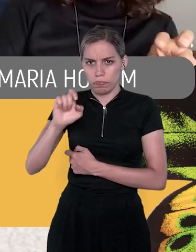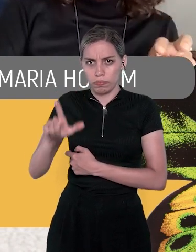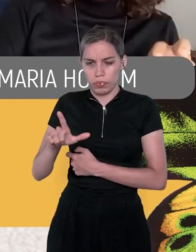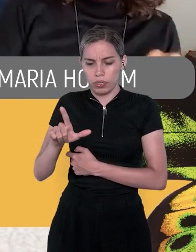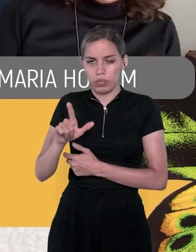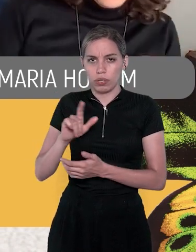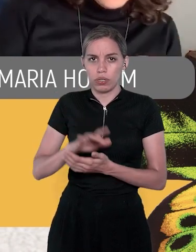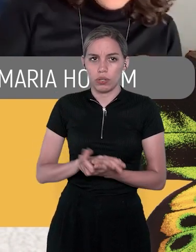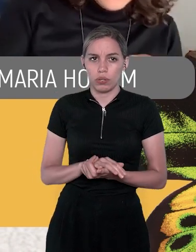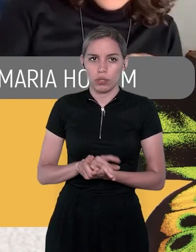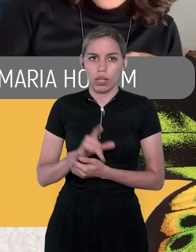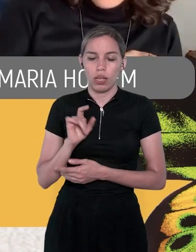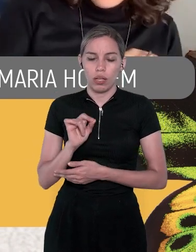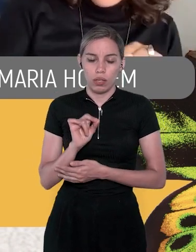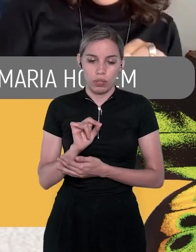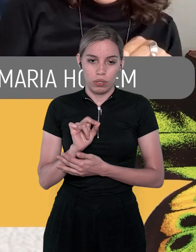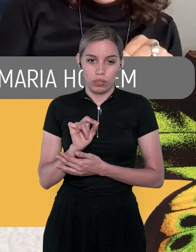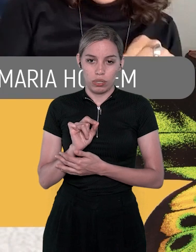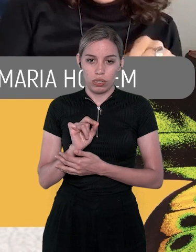tá